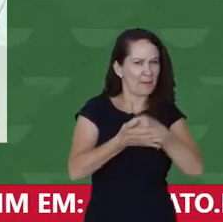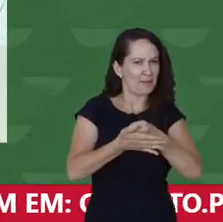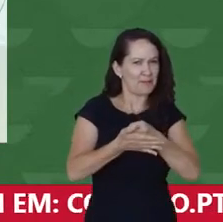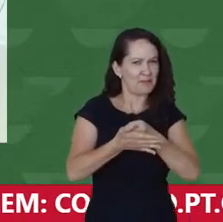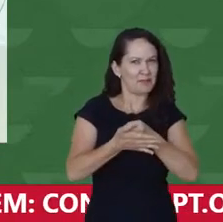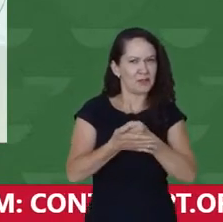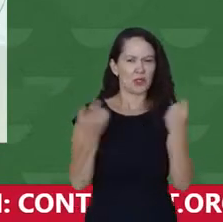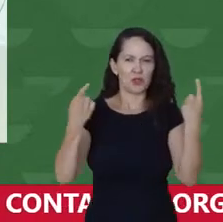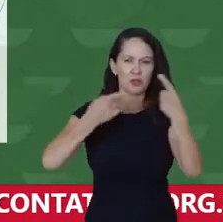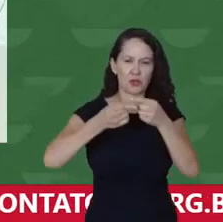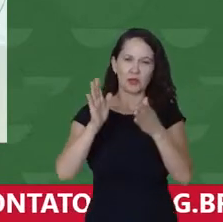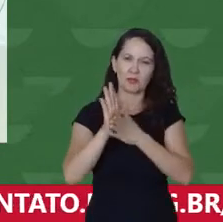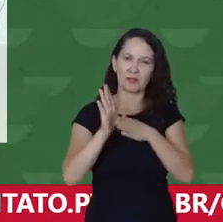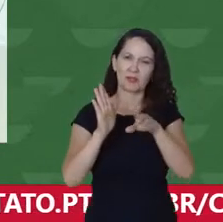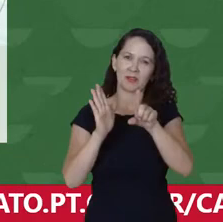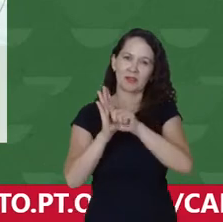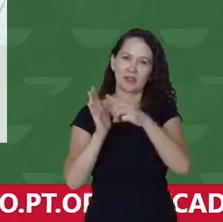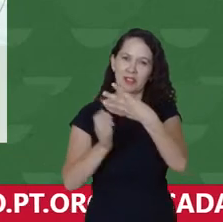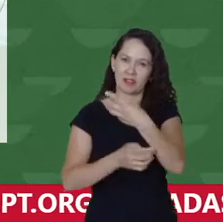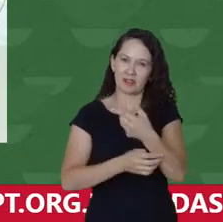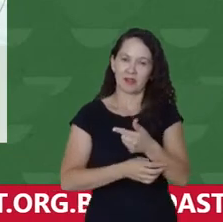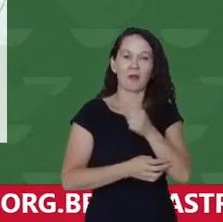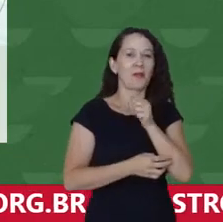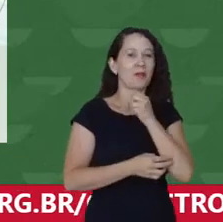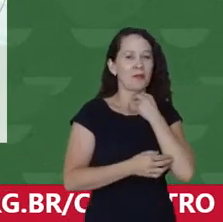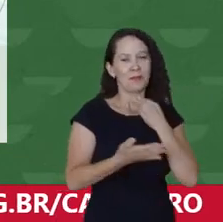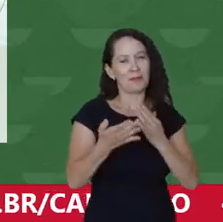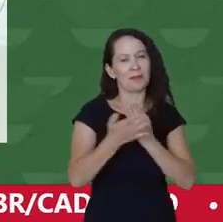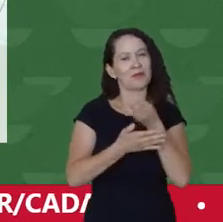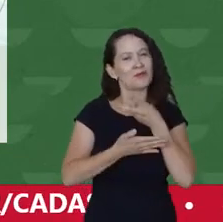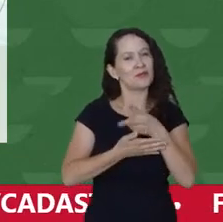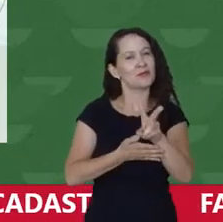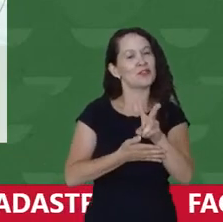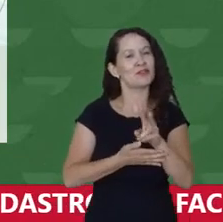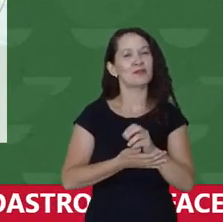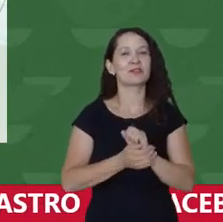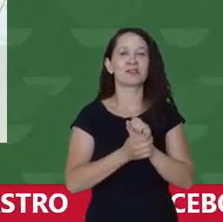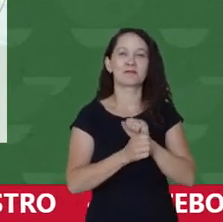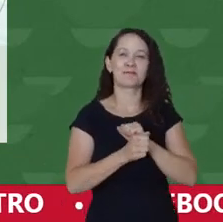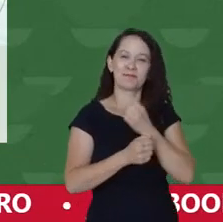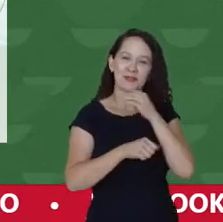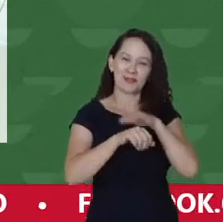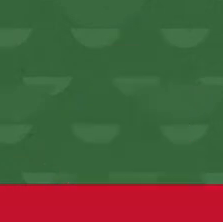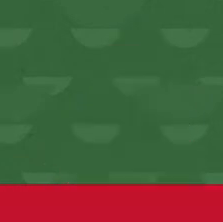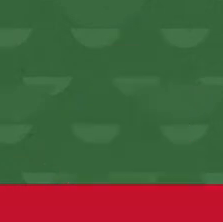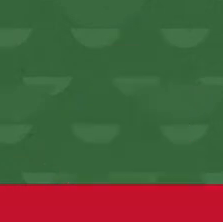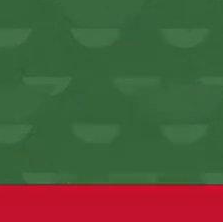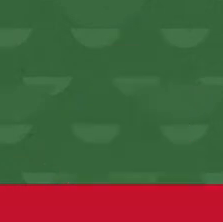contra a PEC 32, essa não pode passar. Continuemos mobilizados. Boa noite.